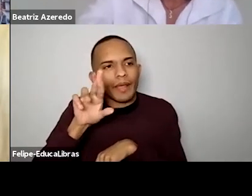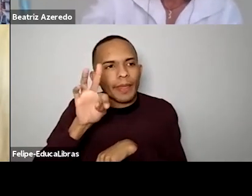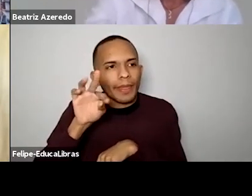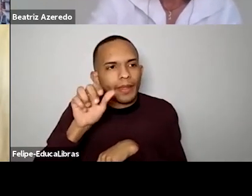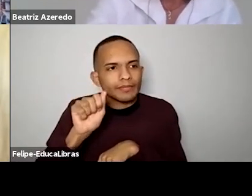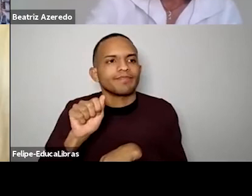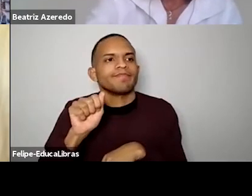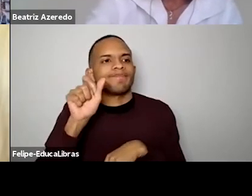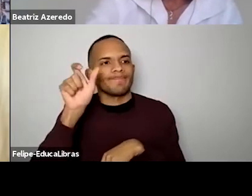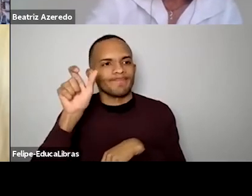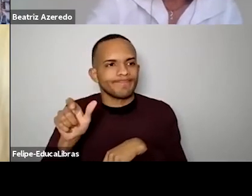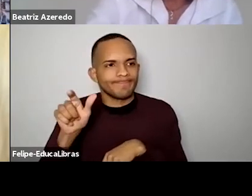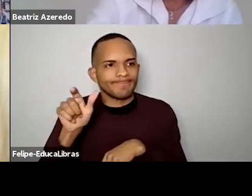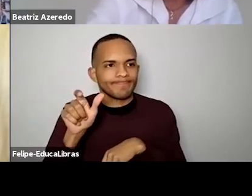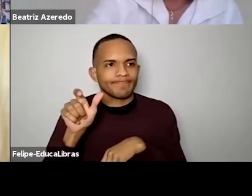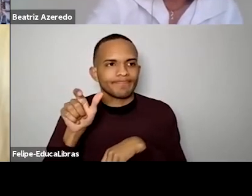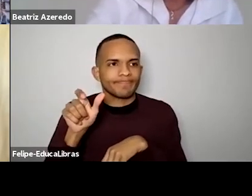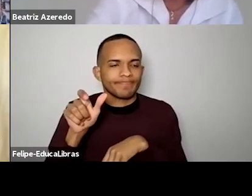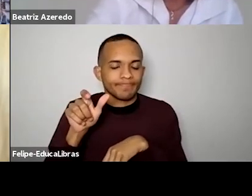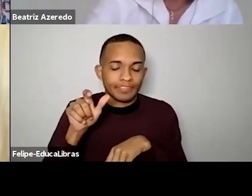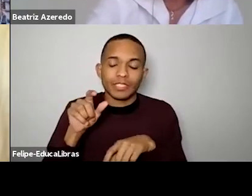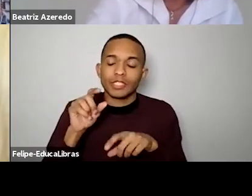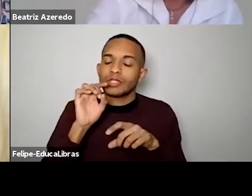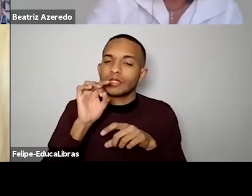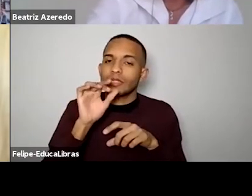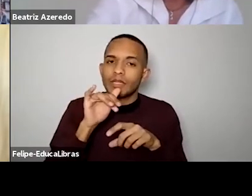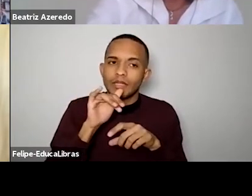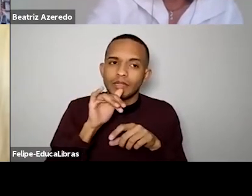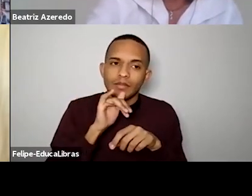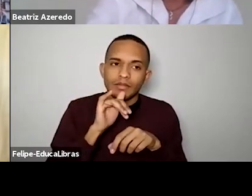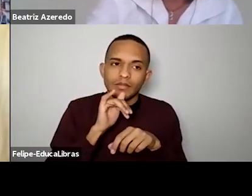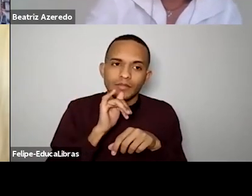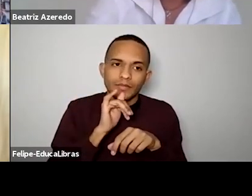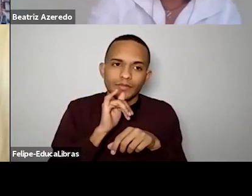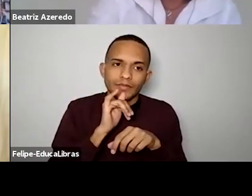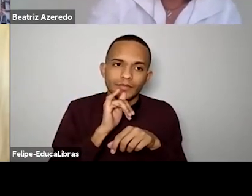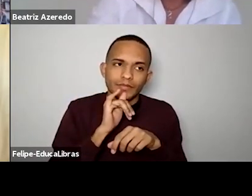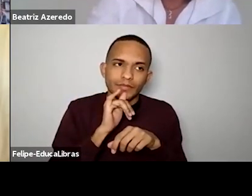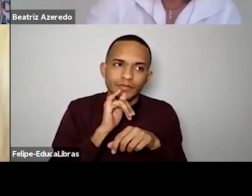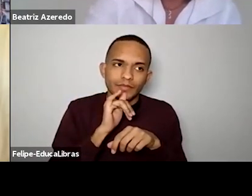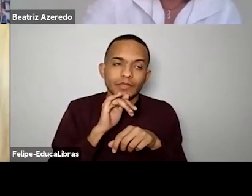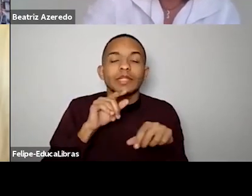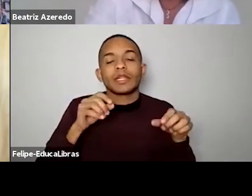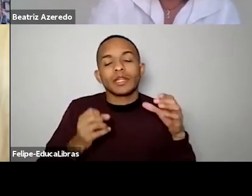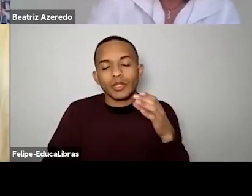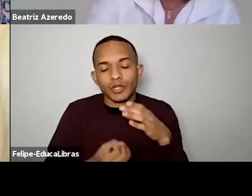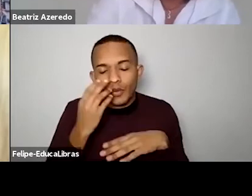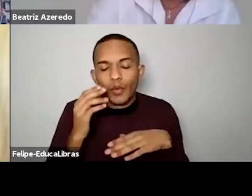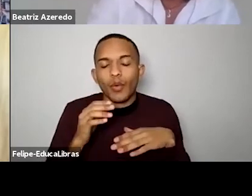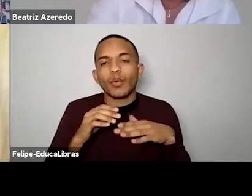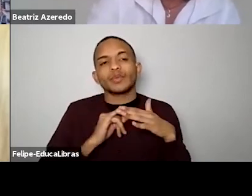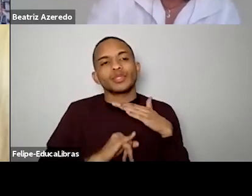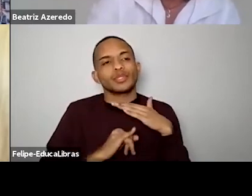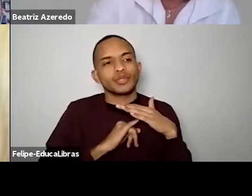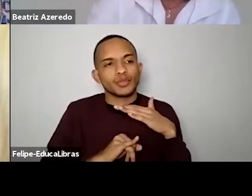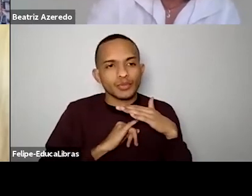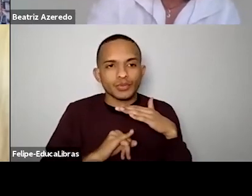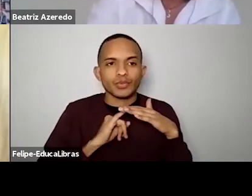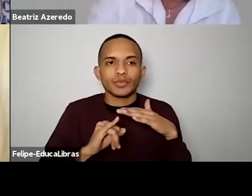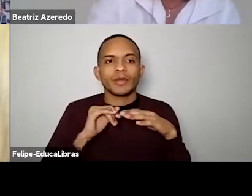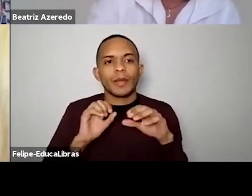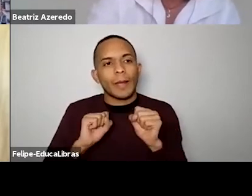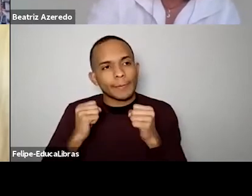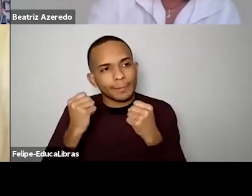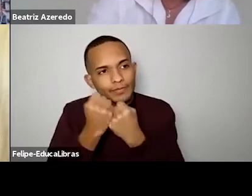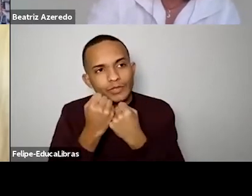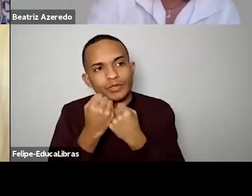recentemente... além da editora MOL, fundou o Instituto MOL, que apoiou o Movimento por uma Cultura